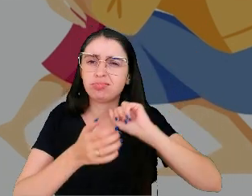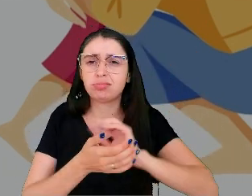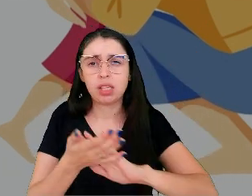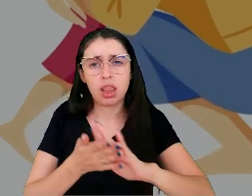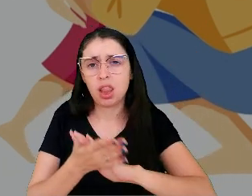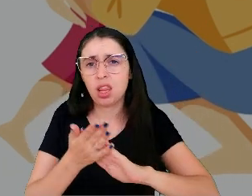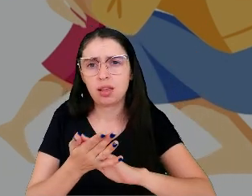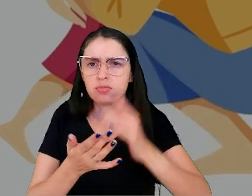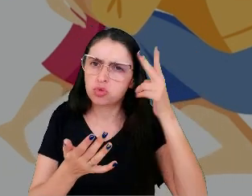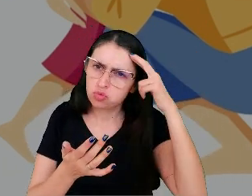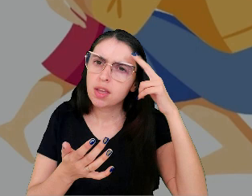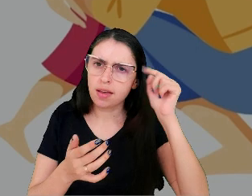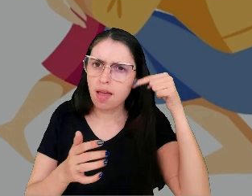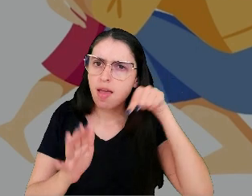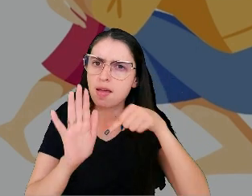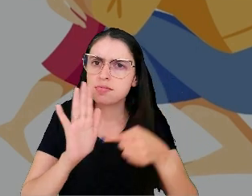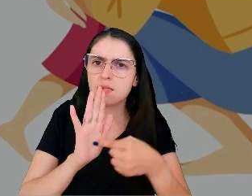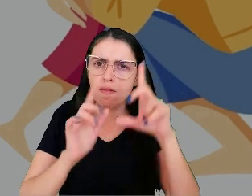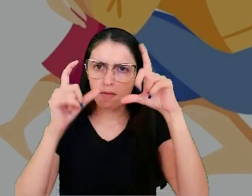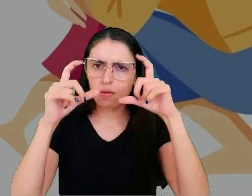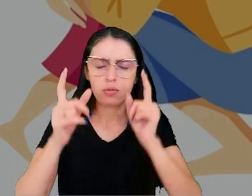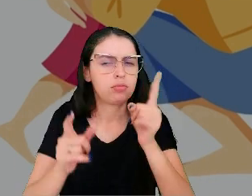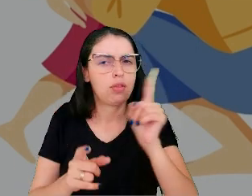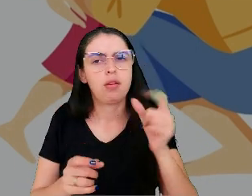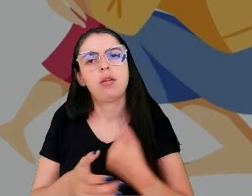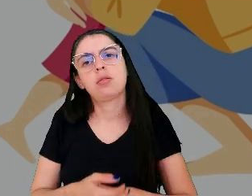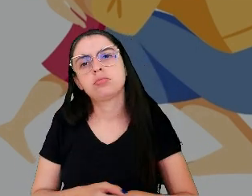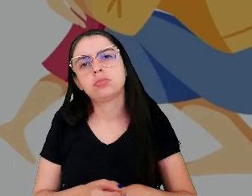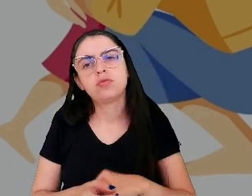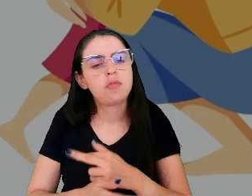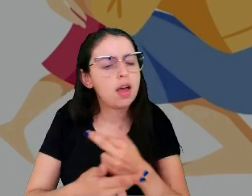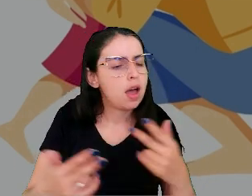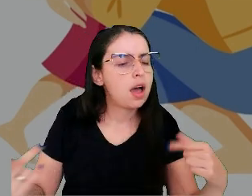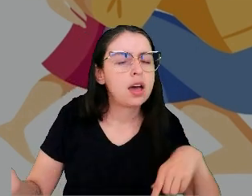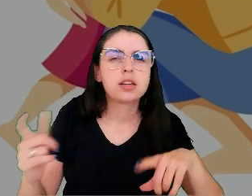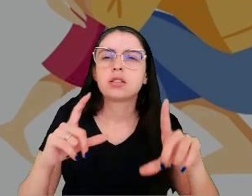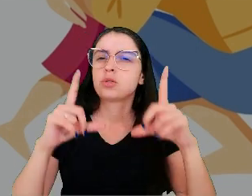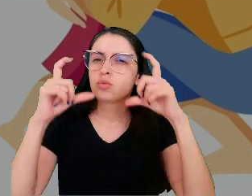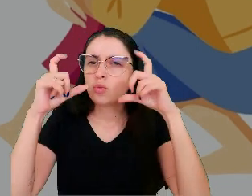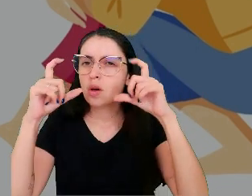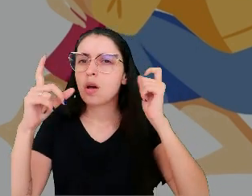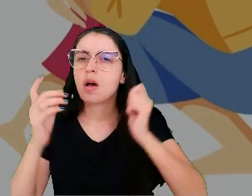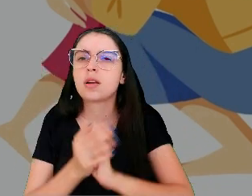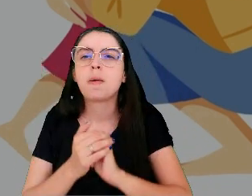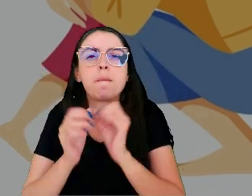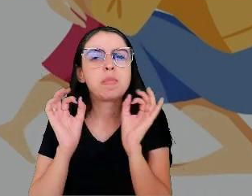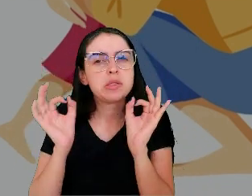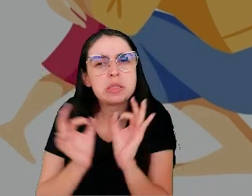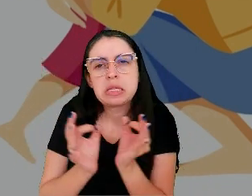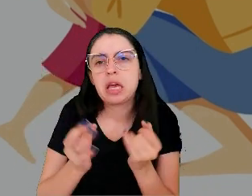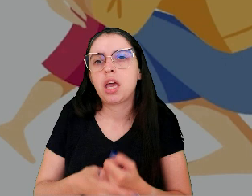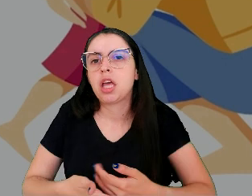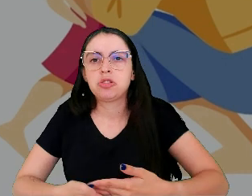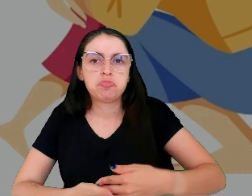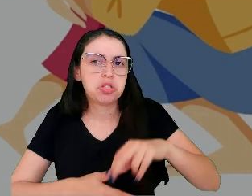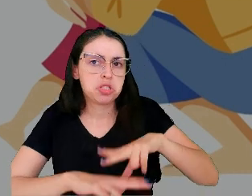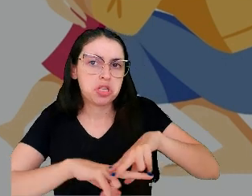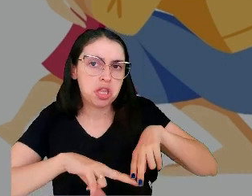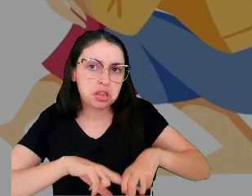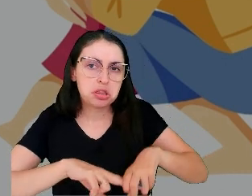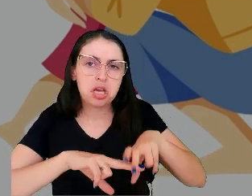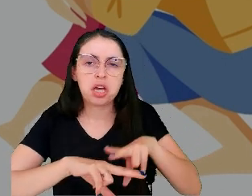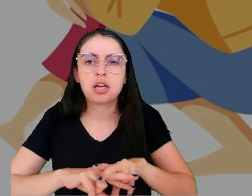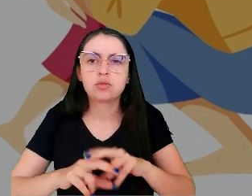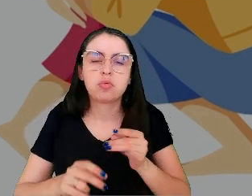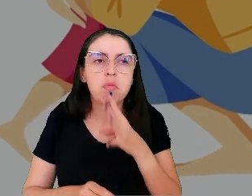nenhuma intenção de ser essa foto. Todas as outras fotos são fotos bem pousadinha, né? Sentadinho no sofá,